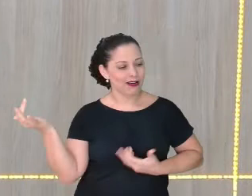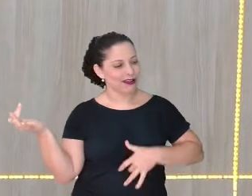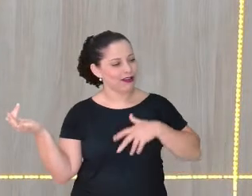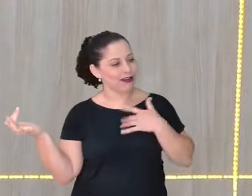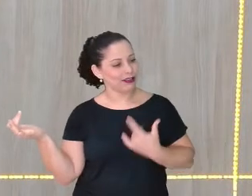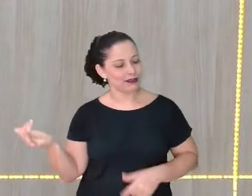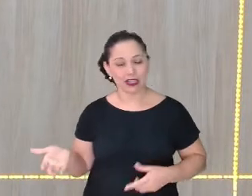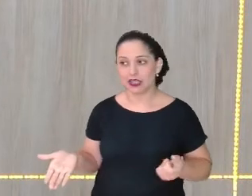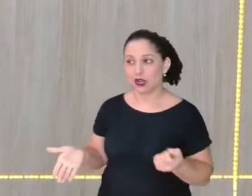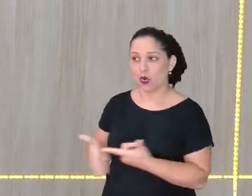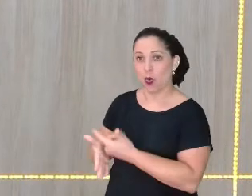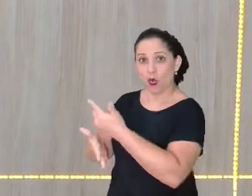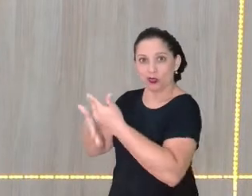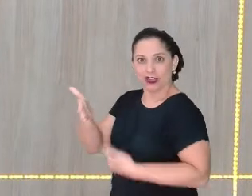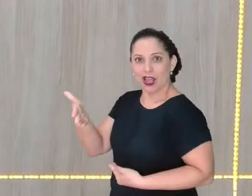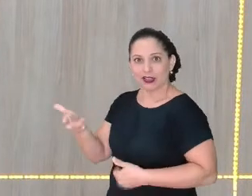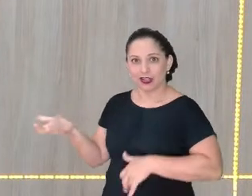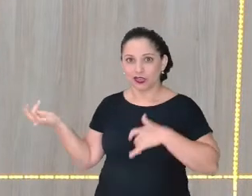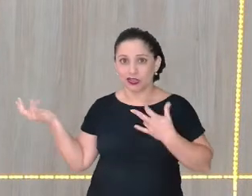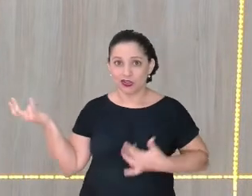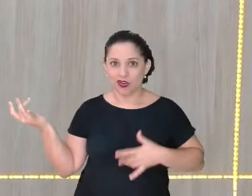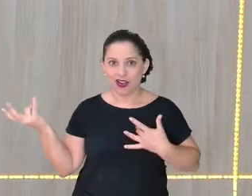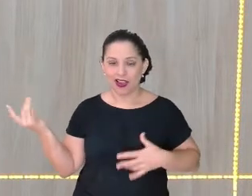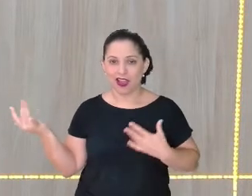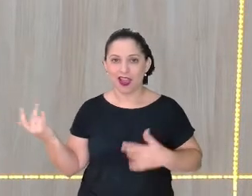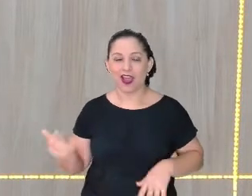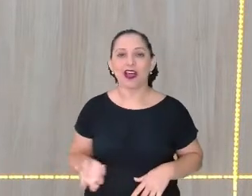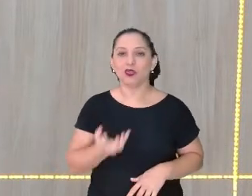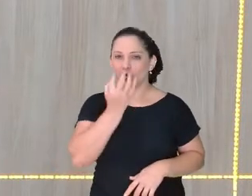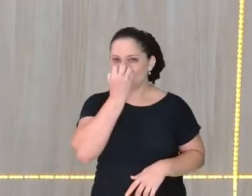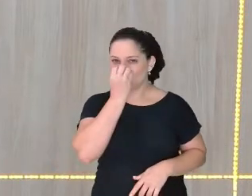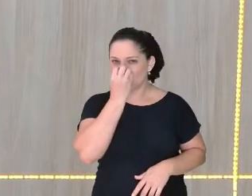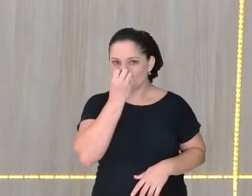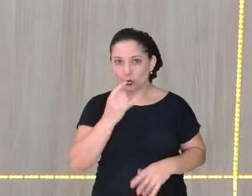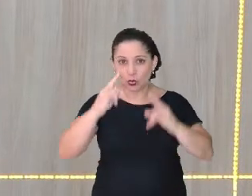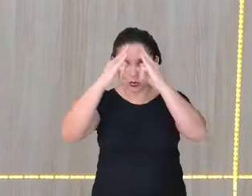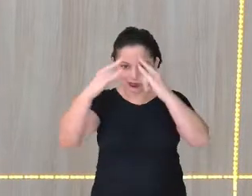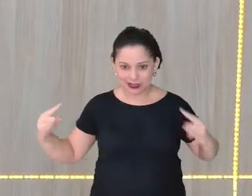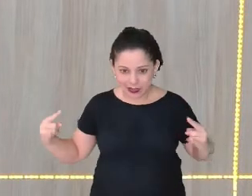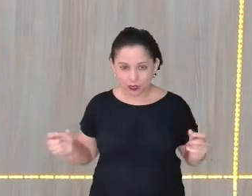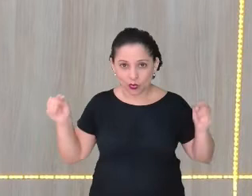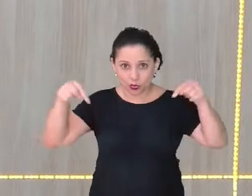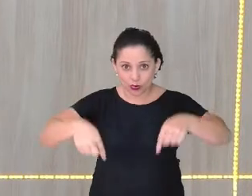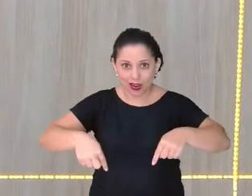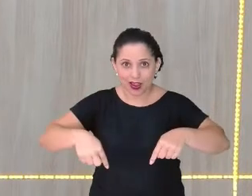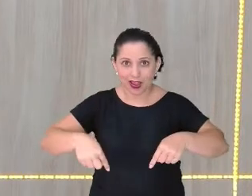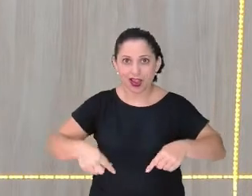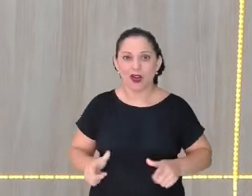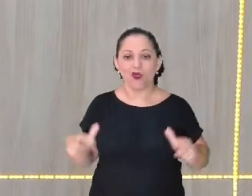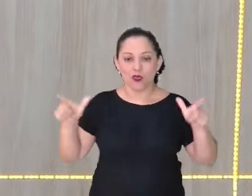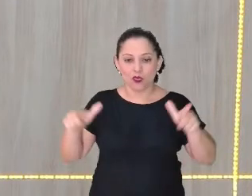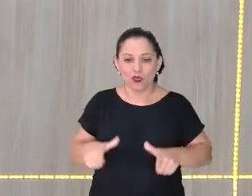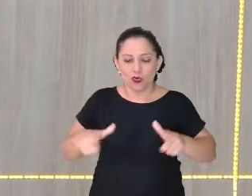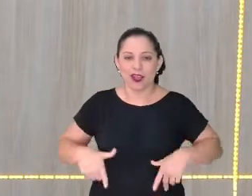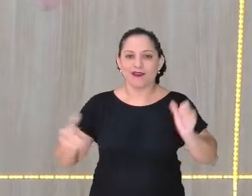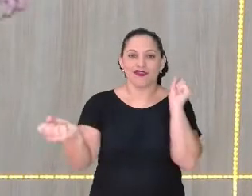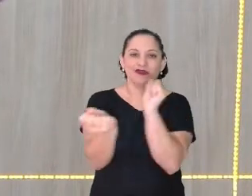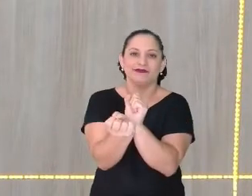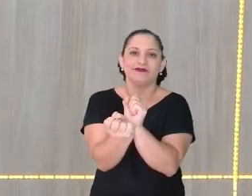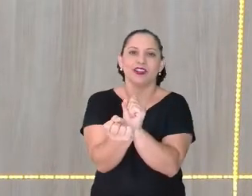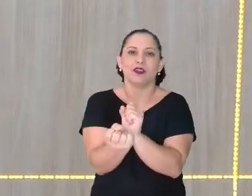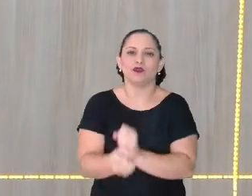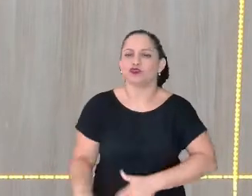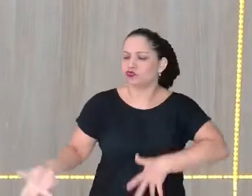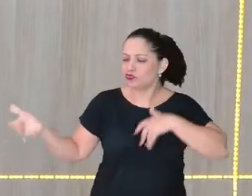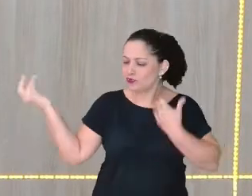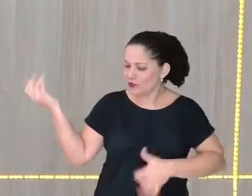ele para tocar num circo na Carolina do Sul, onde havia escravidão. Então o cara toca, faz uma festa, um sucesso danado,